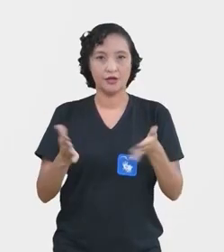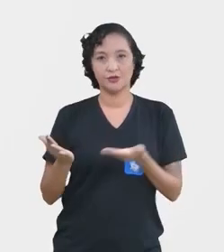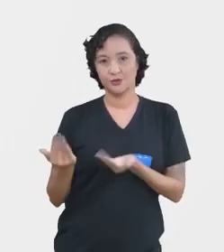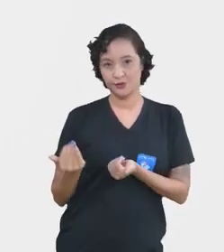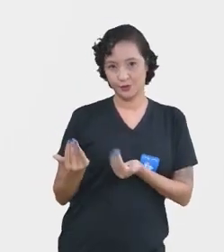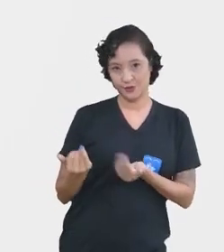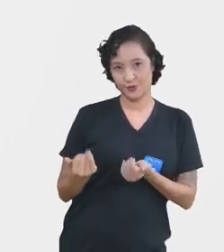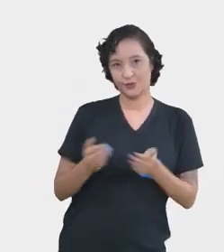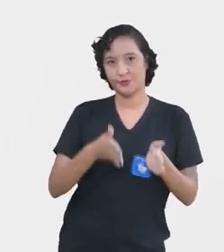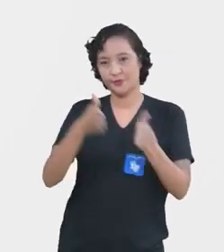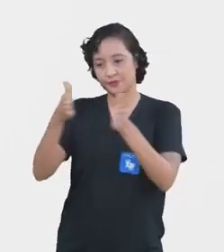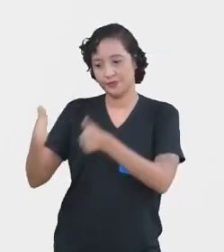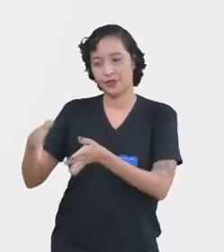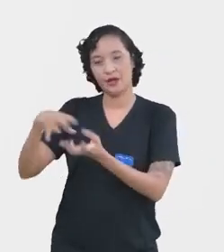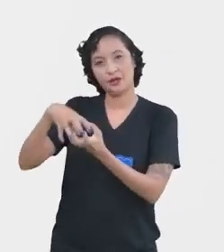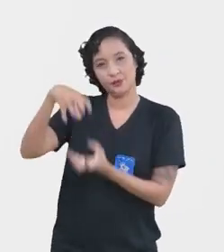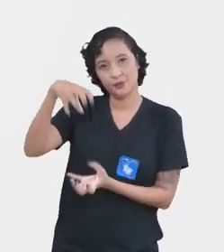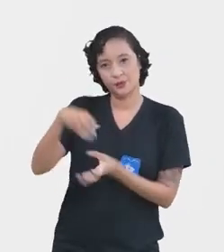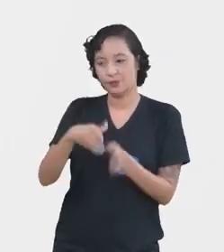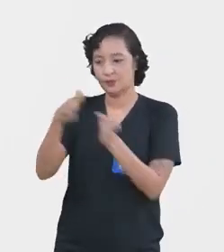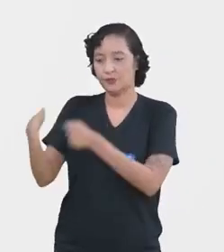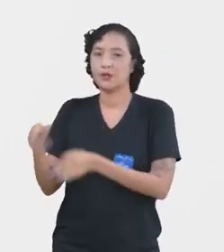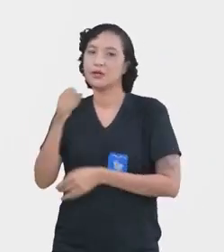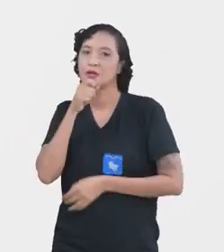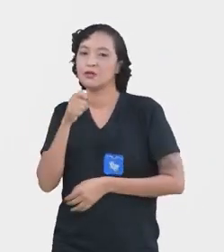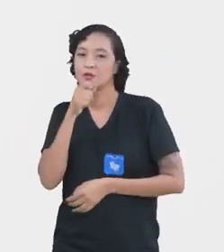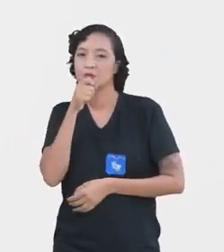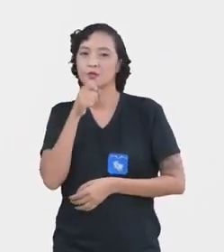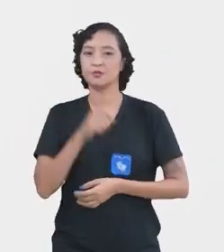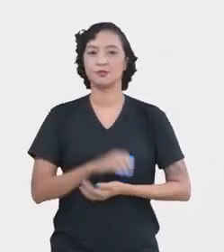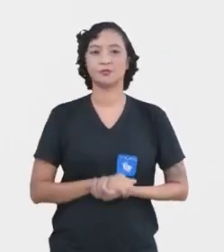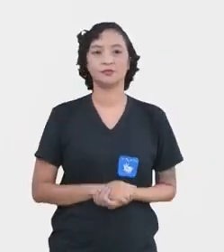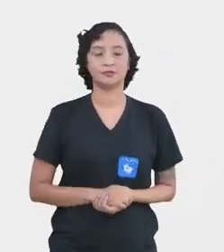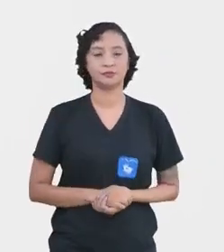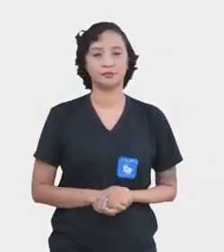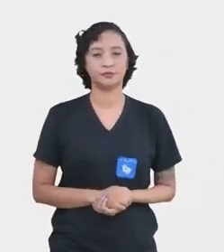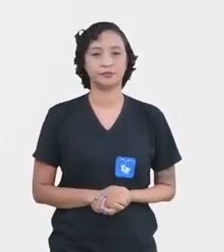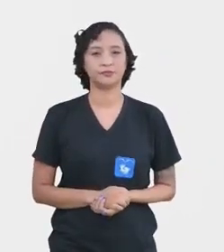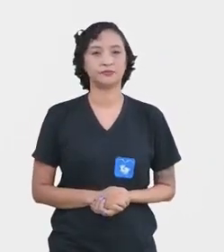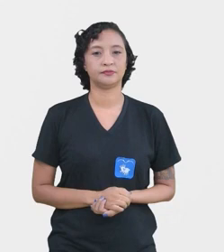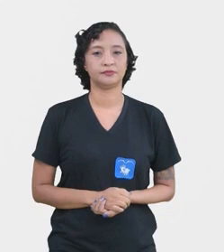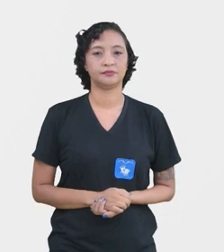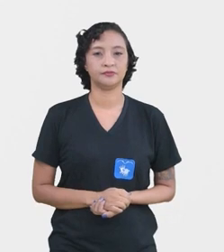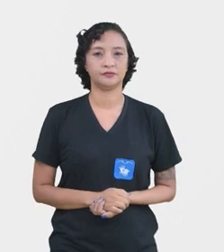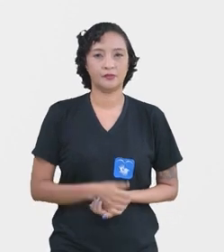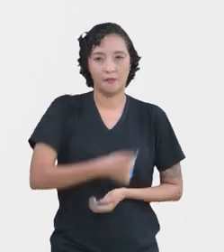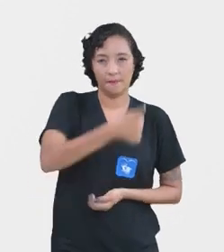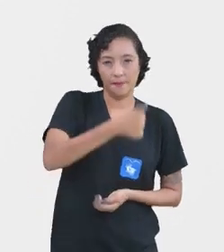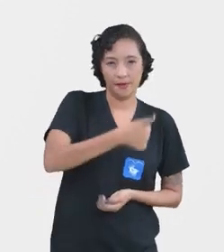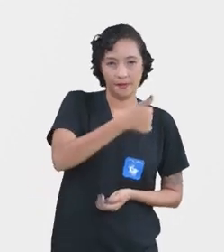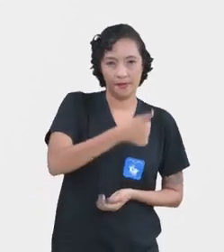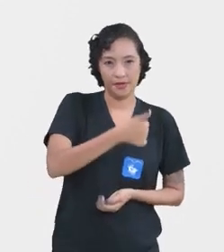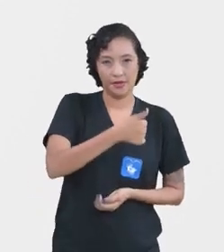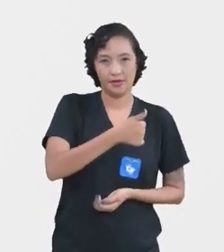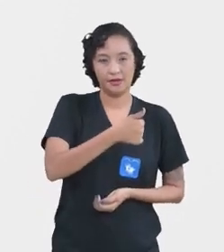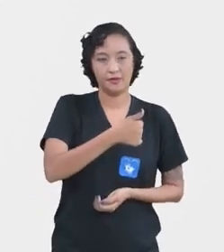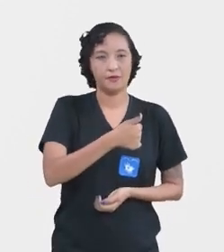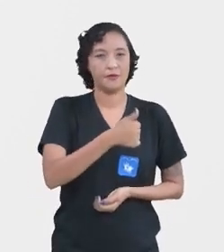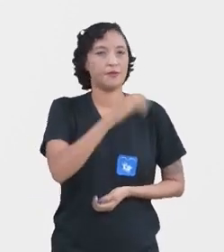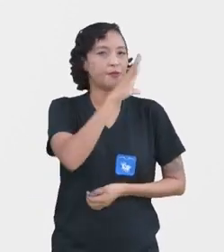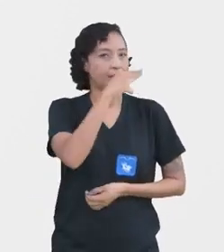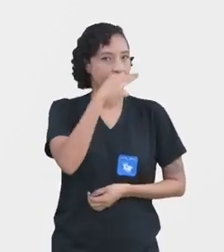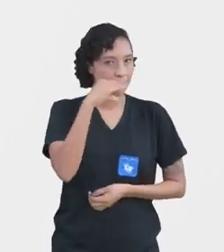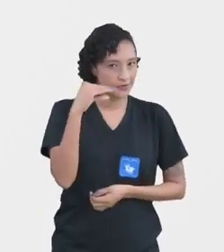adolescência, adulto e idoso, tá? Tá na sequência. Primeira fase, adolescência, primeira